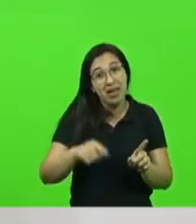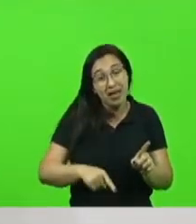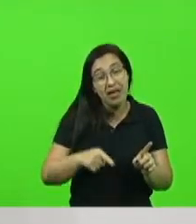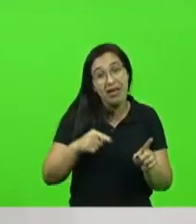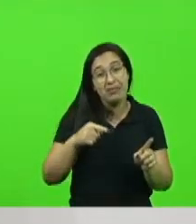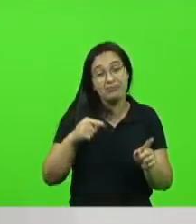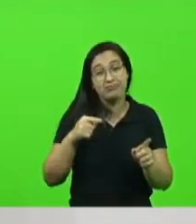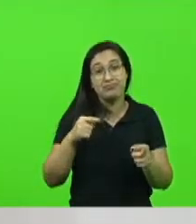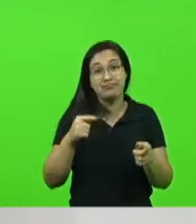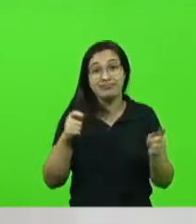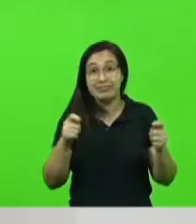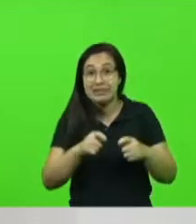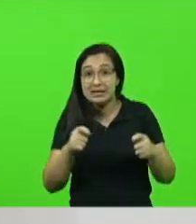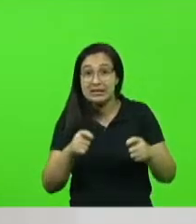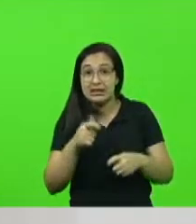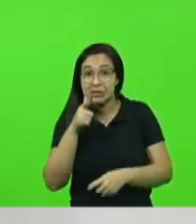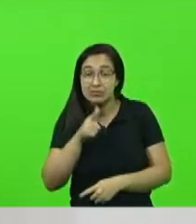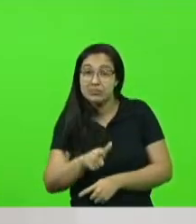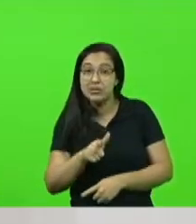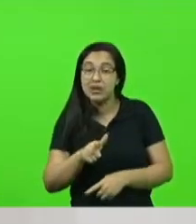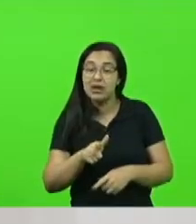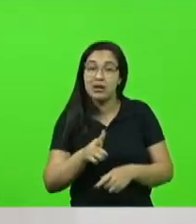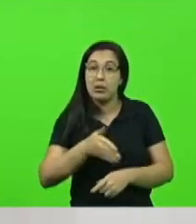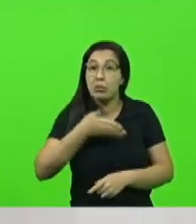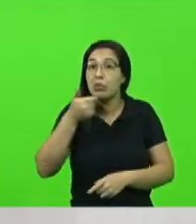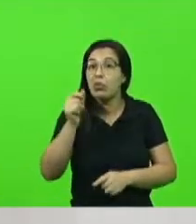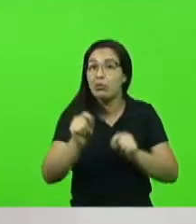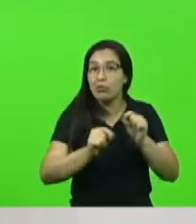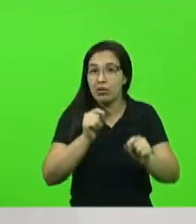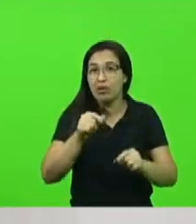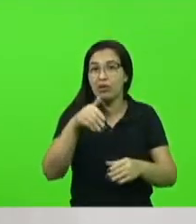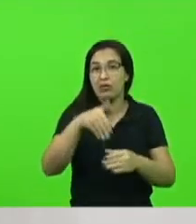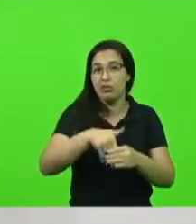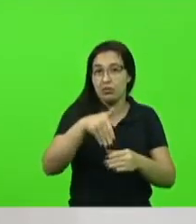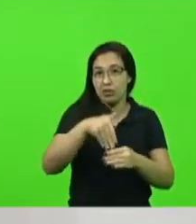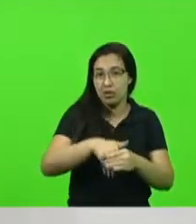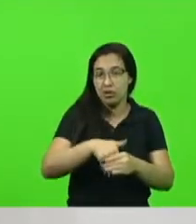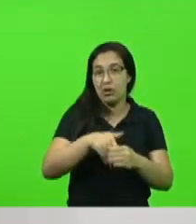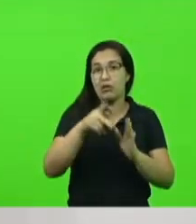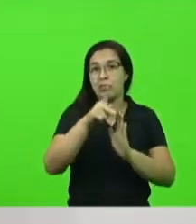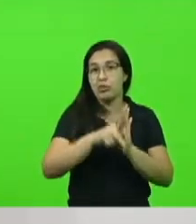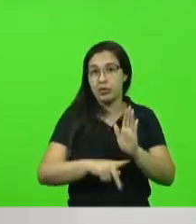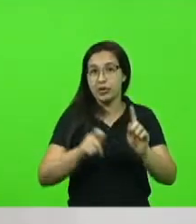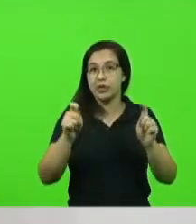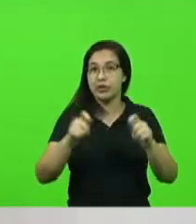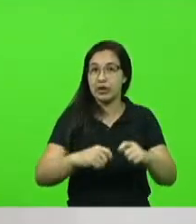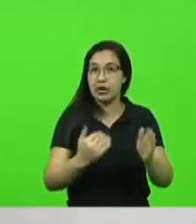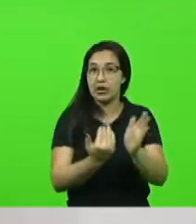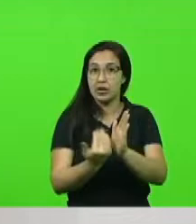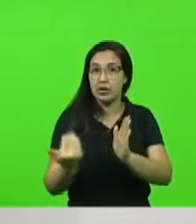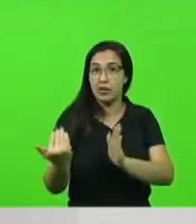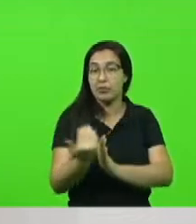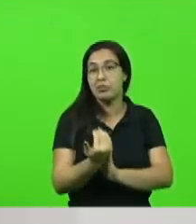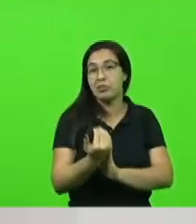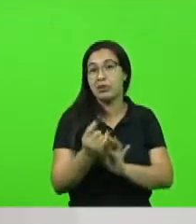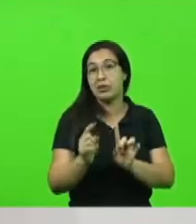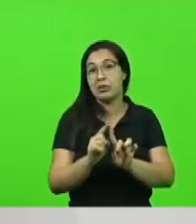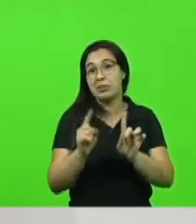o menos pior para a educação, que foi votar o projeto que dava um aumento, mesmo que não fosse o